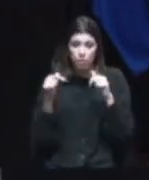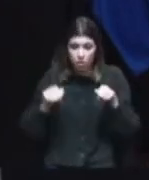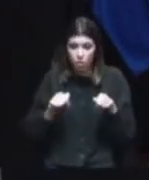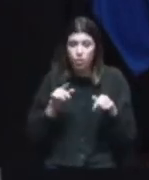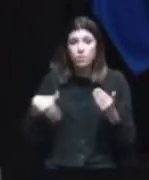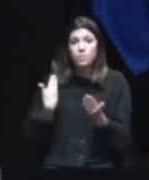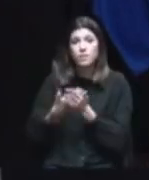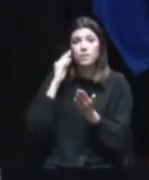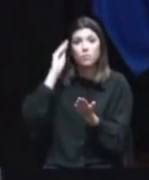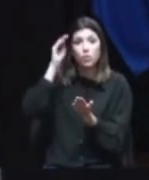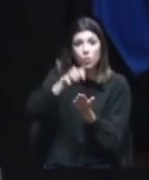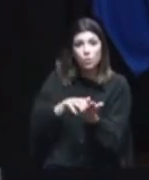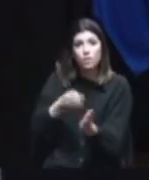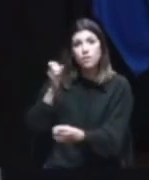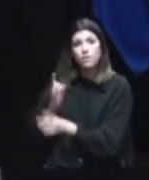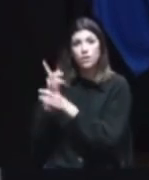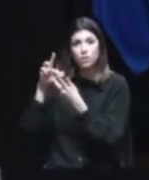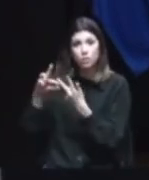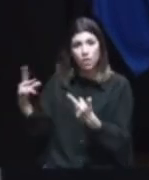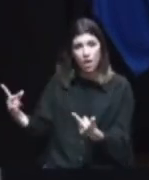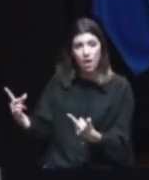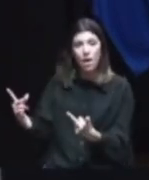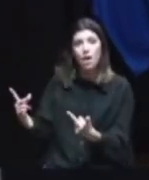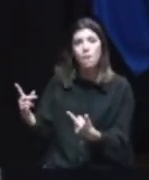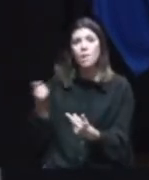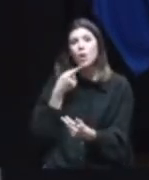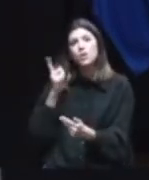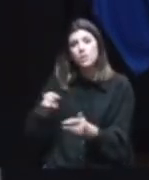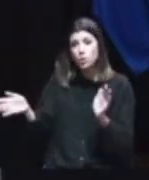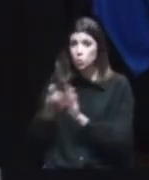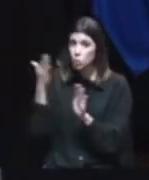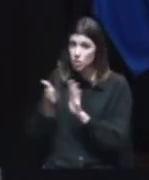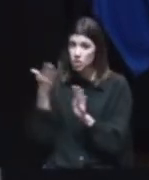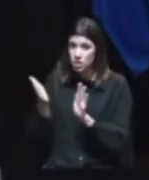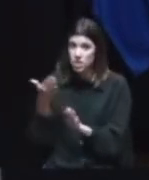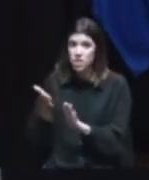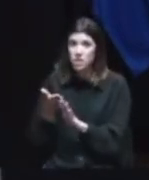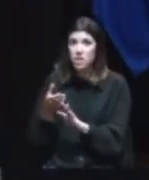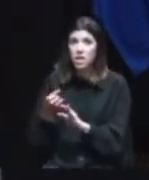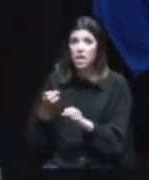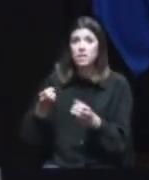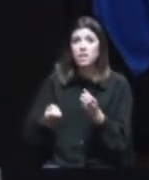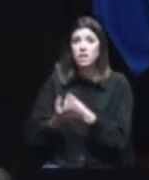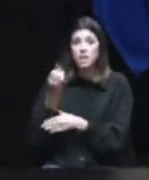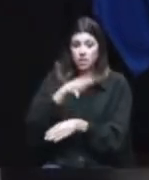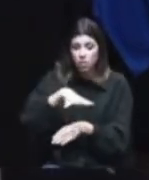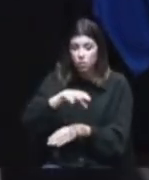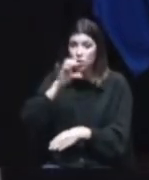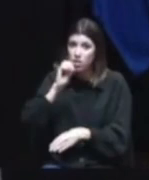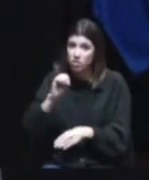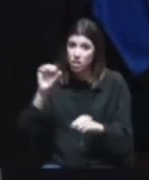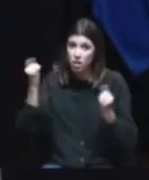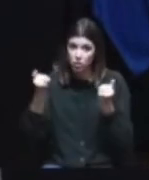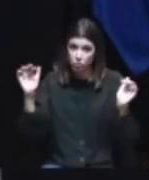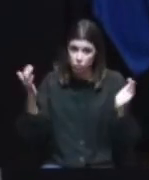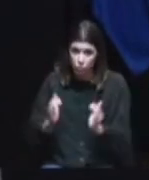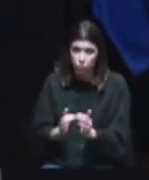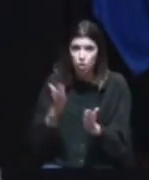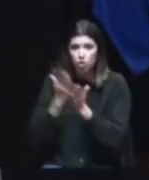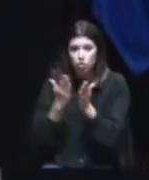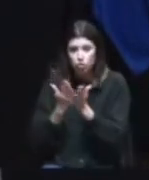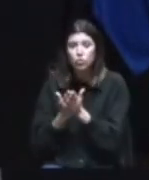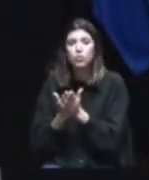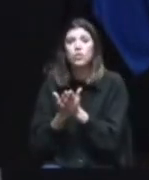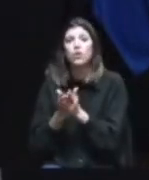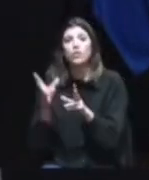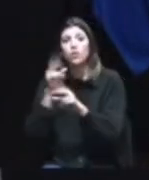a recomendação para que a Câmara Municipal de Lisboa retome com urgência a implementação da zero Avenida Baixa Chiado, estude os locais apropriados para a